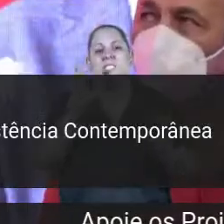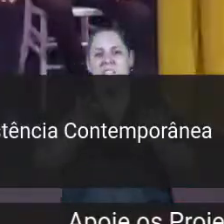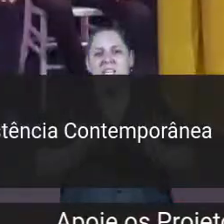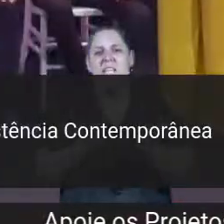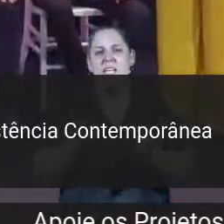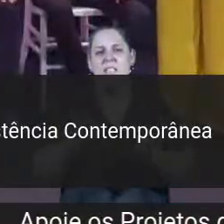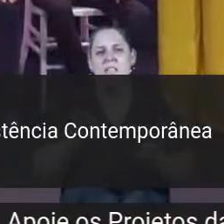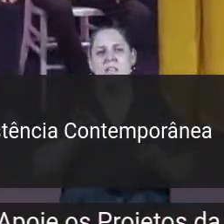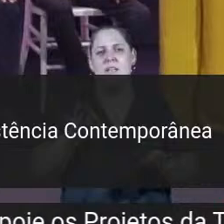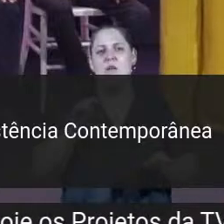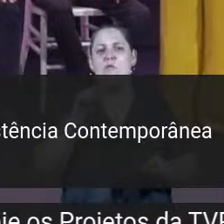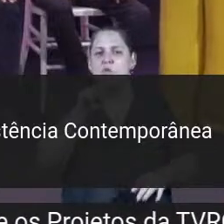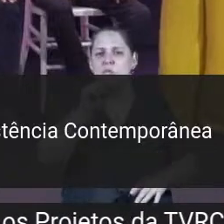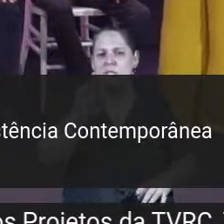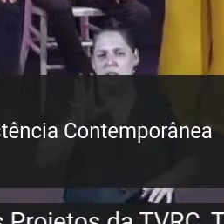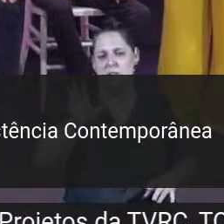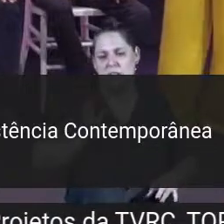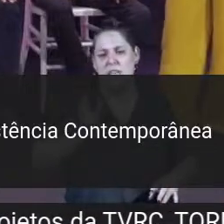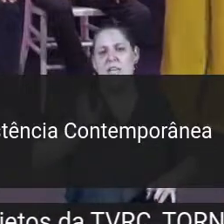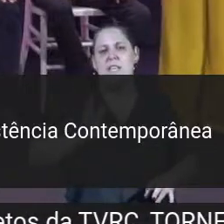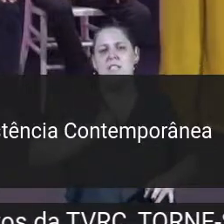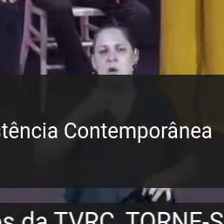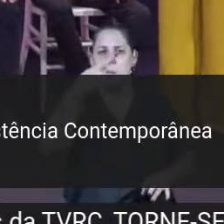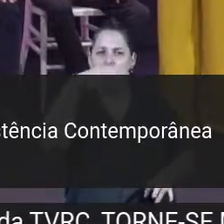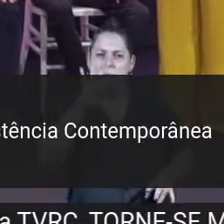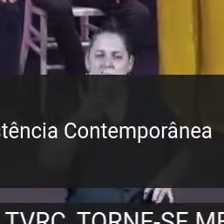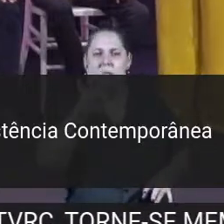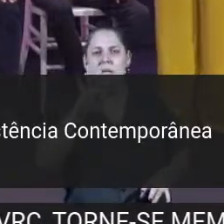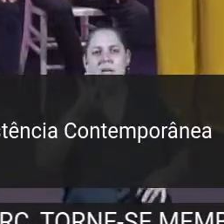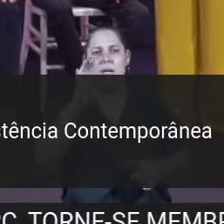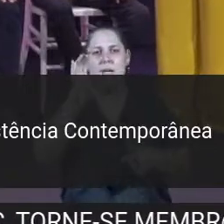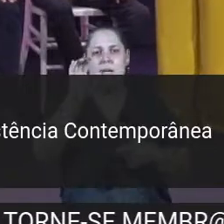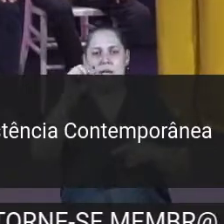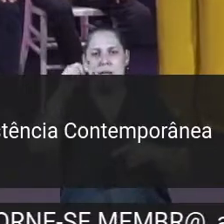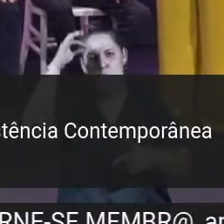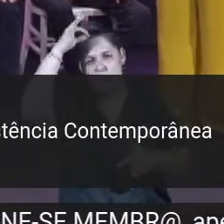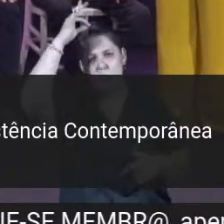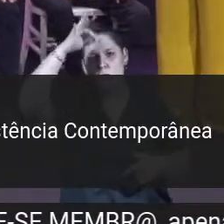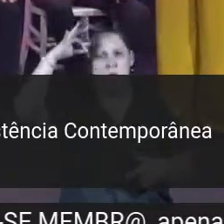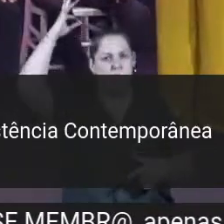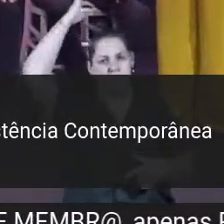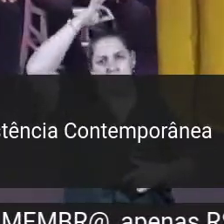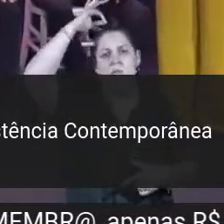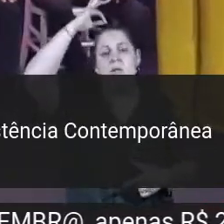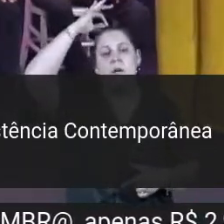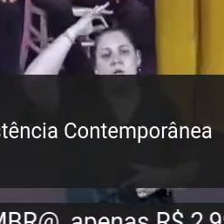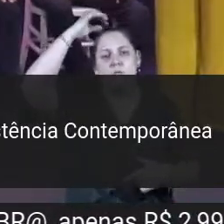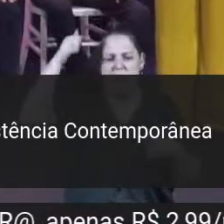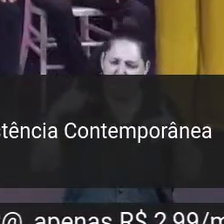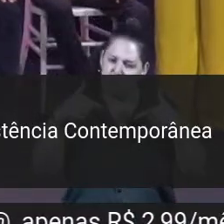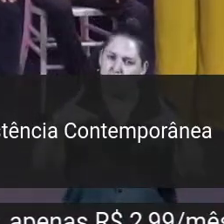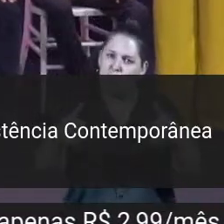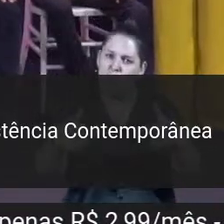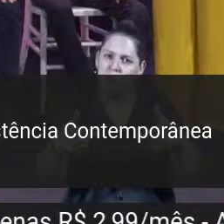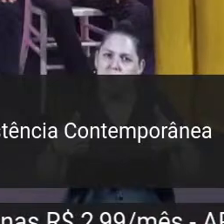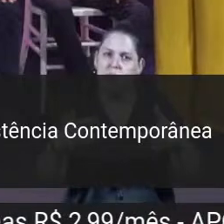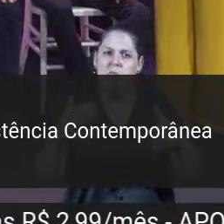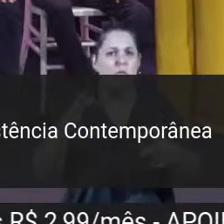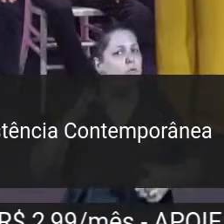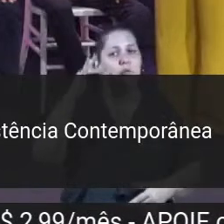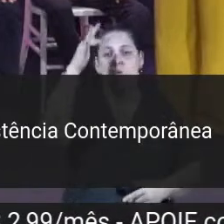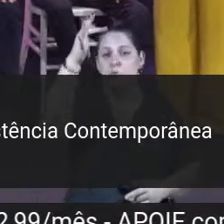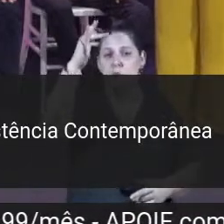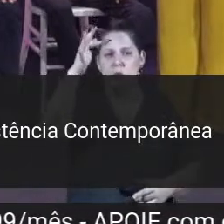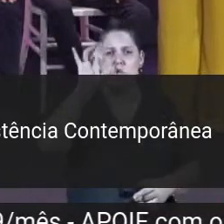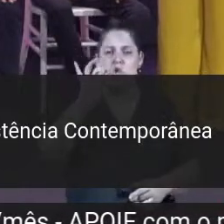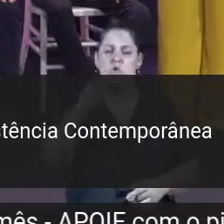PT daqui do Espírito Santo, o PT nacional, para os desafios que vão aparecer. Só a vida dirá